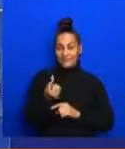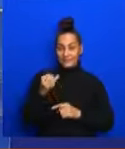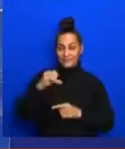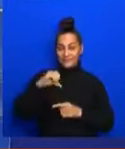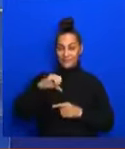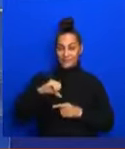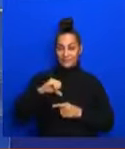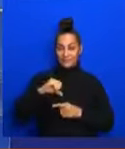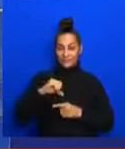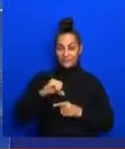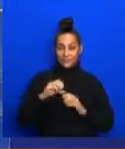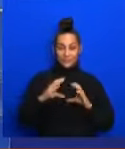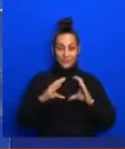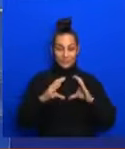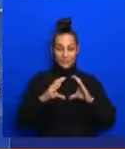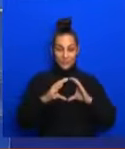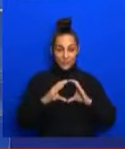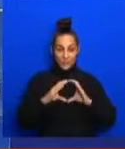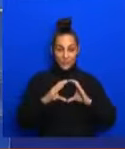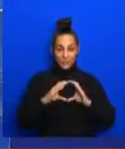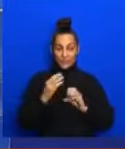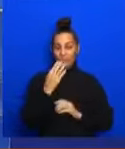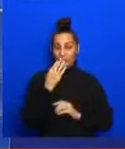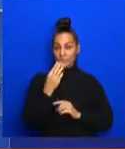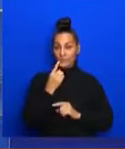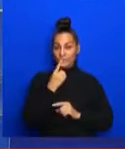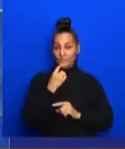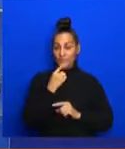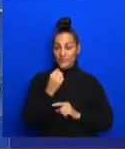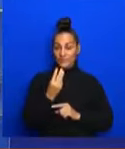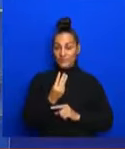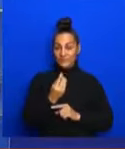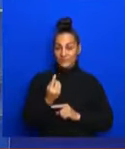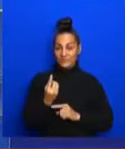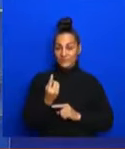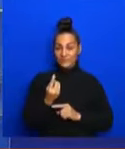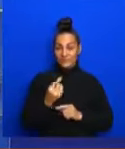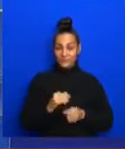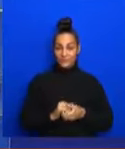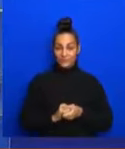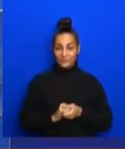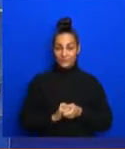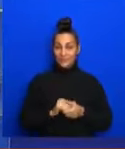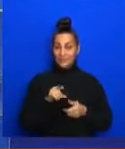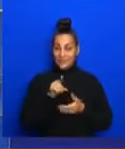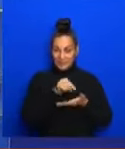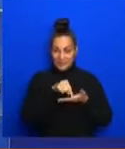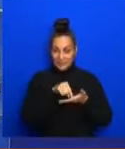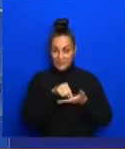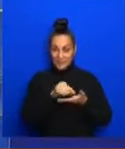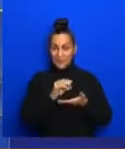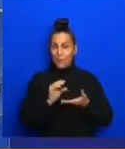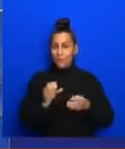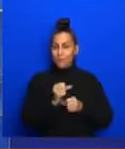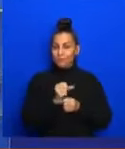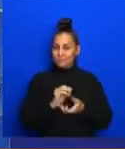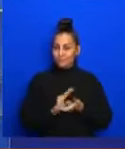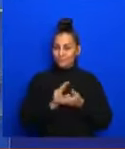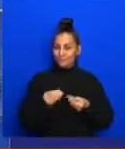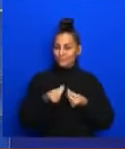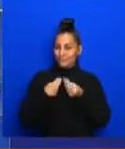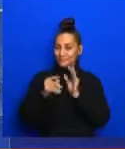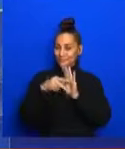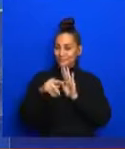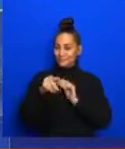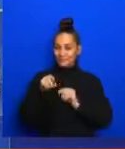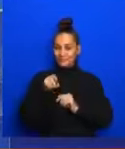69. Bola vermelha 31. Vermelha número 31. E aí tá marcando, o prêmio está acumulado. Pode sair